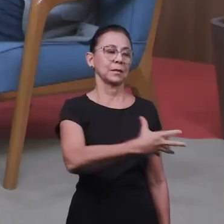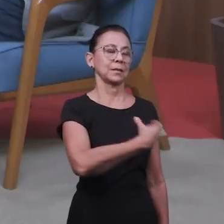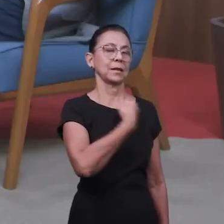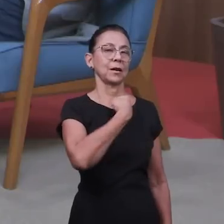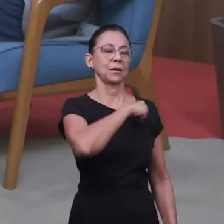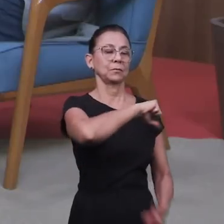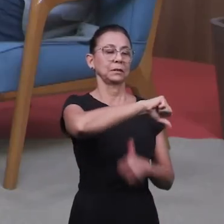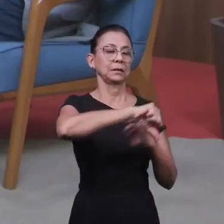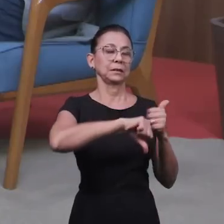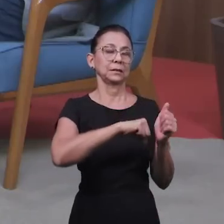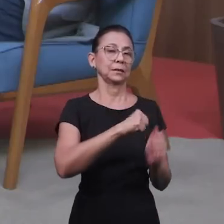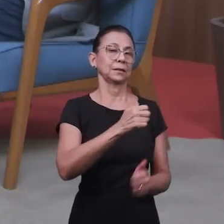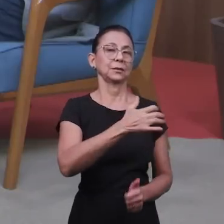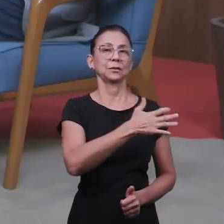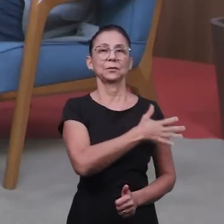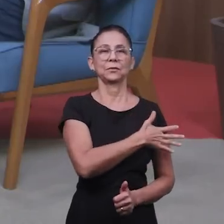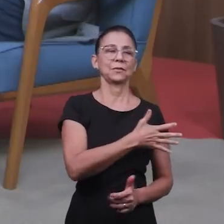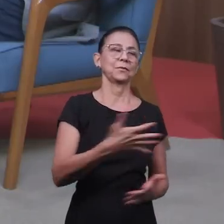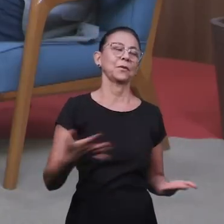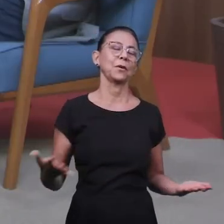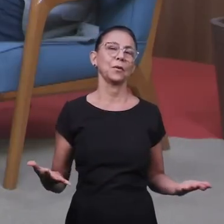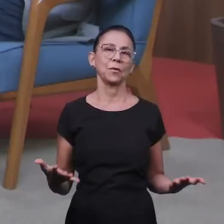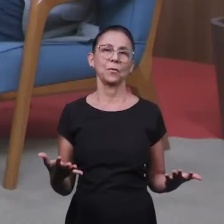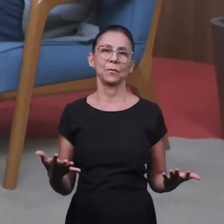do Senhor. Não era mais uma pomba